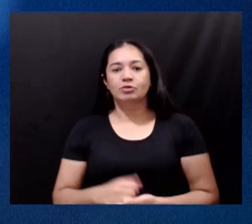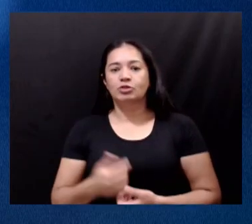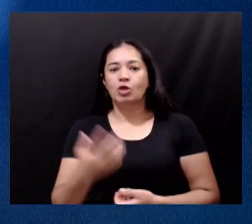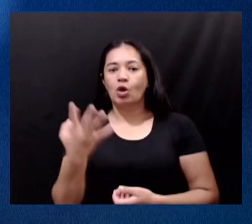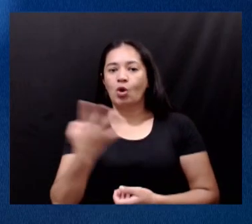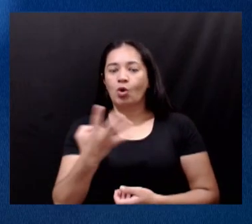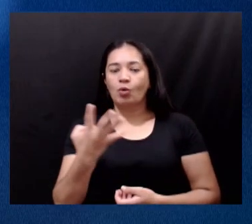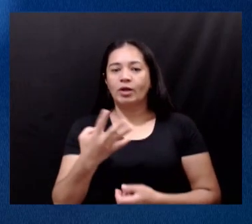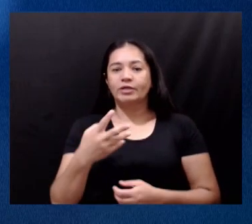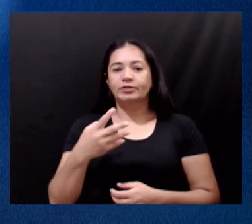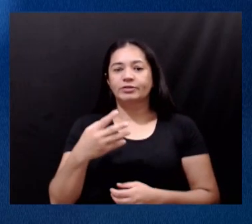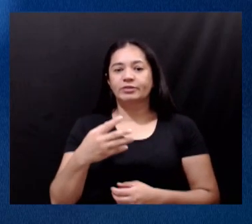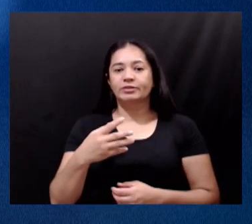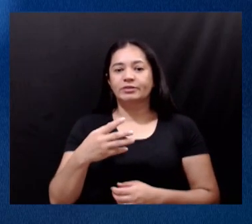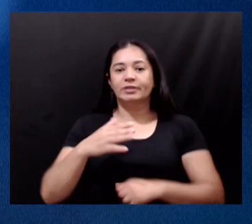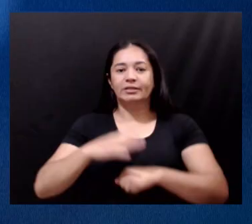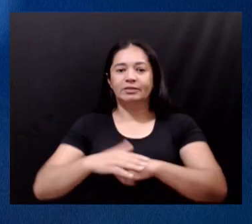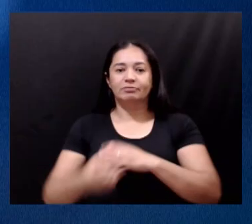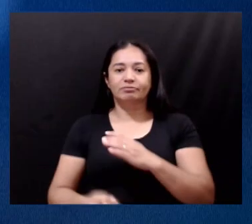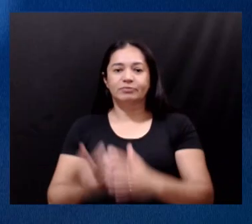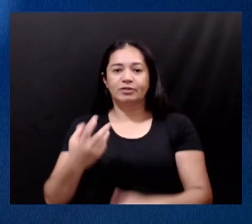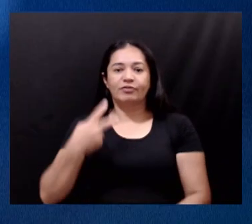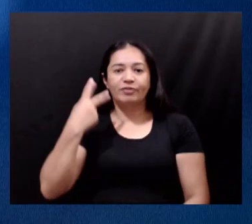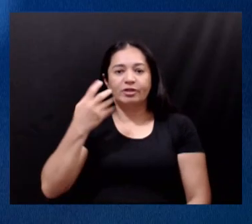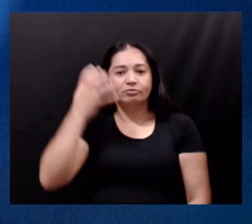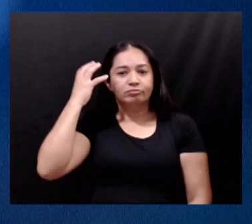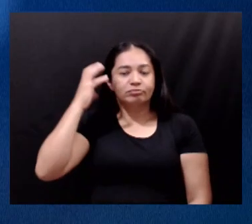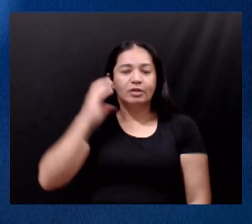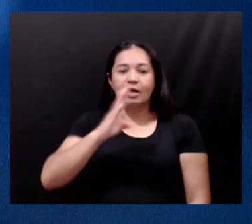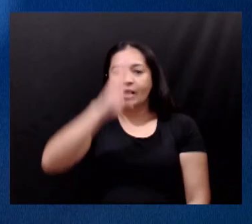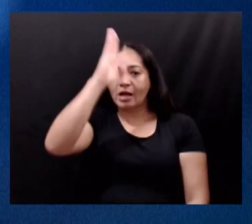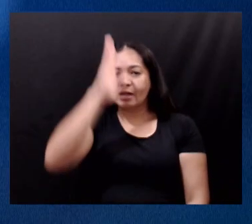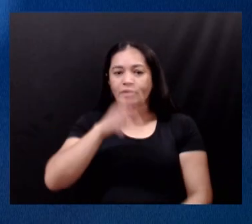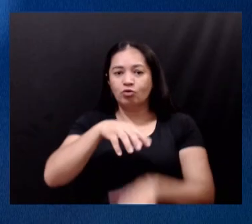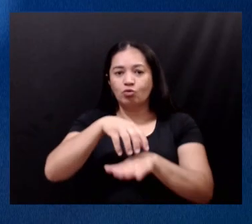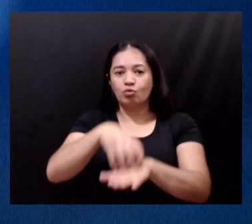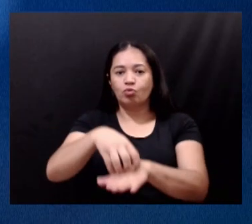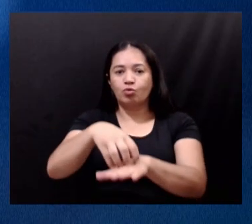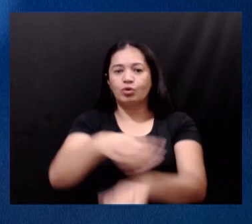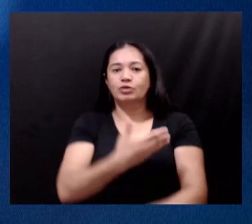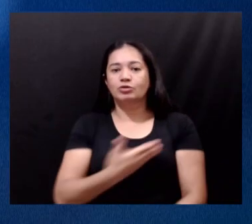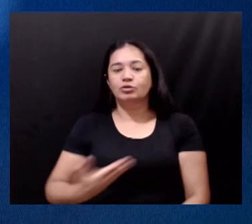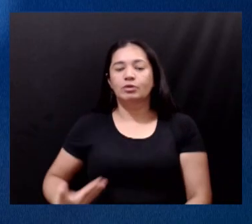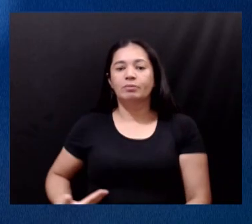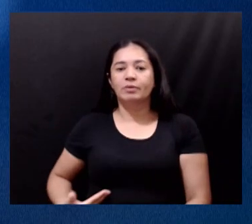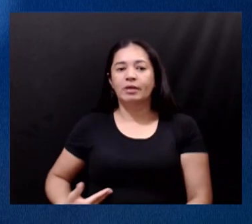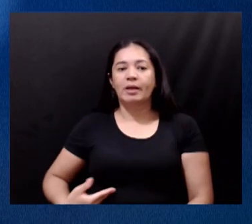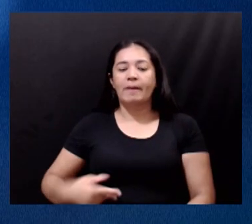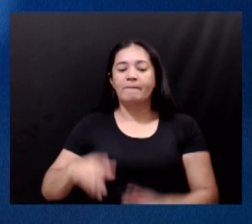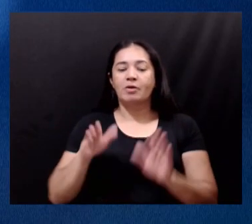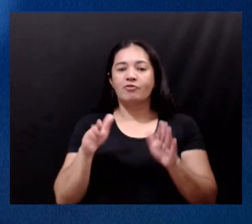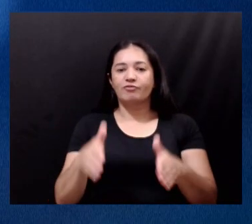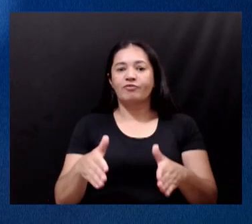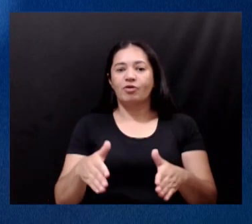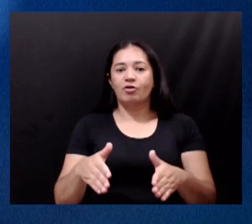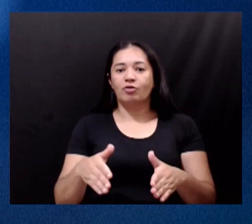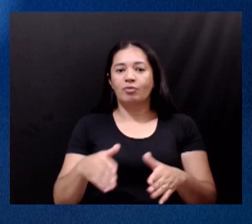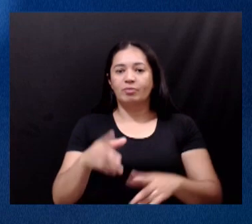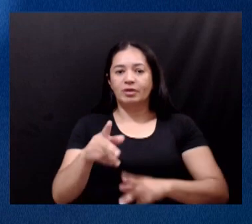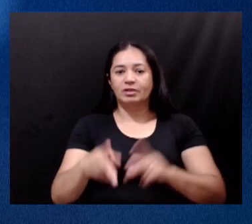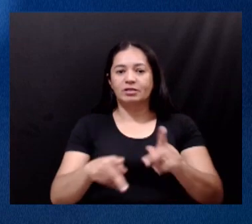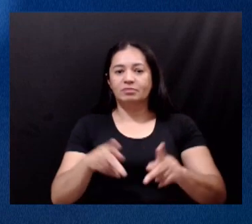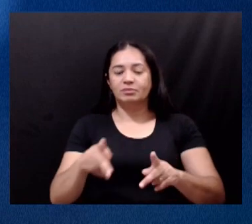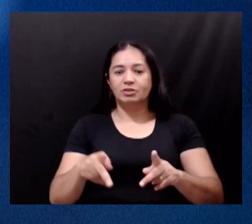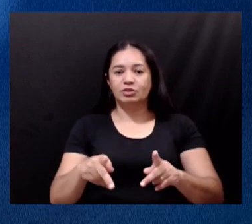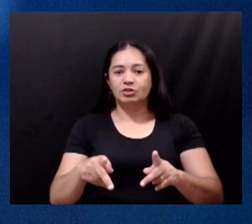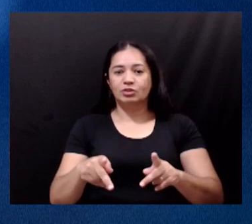vereadora Guida Calisto, sobre a gratuidade no transporte público coletivo para os agentes comunitários de saúde durante o